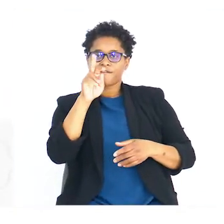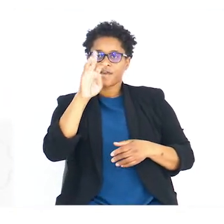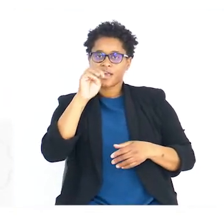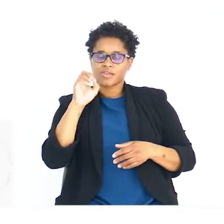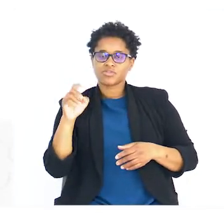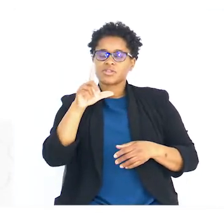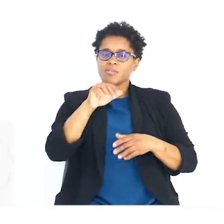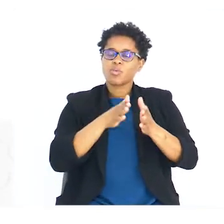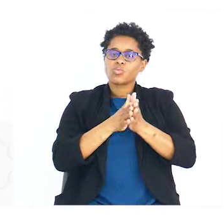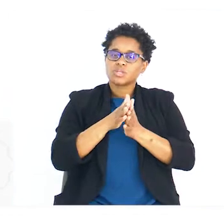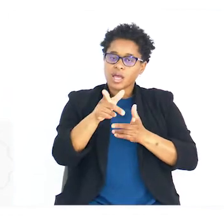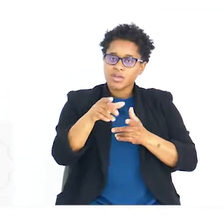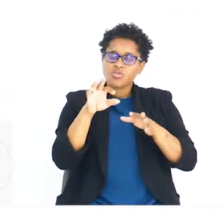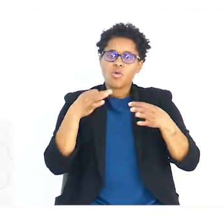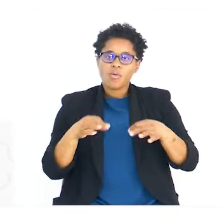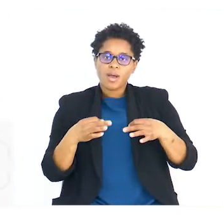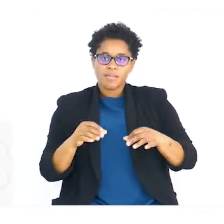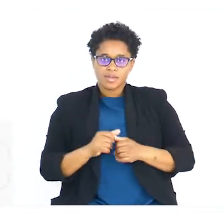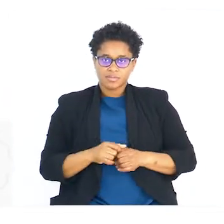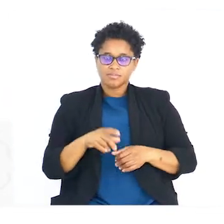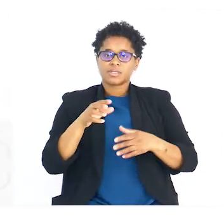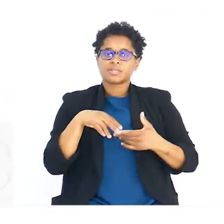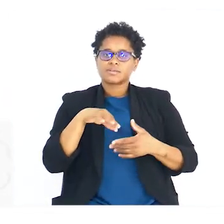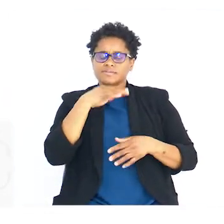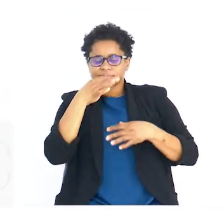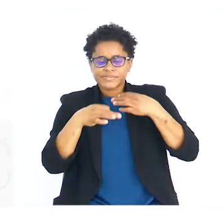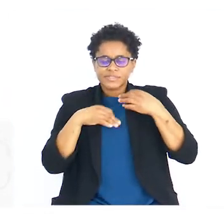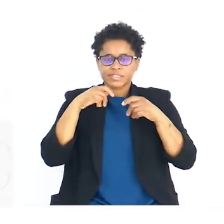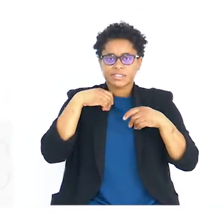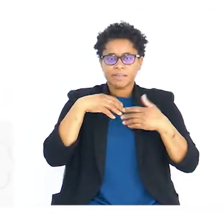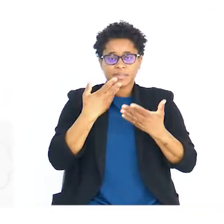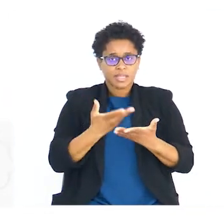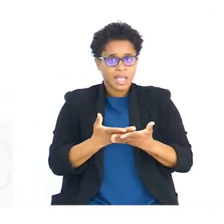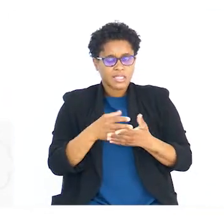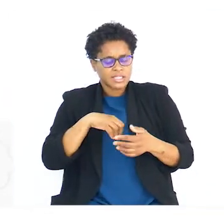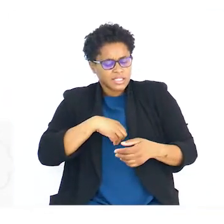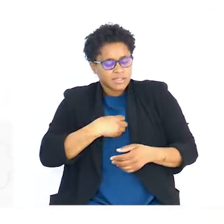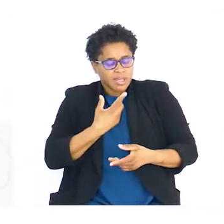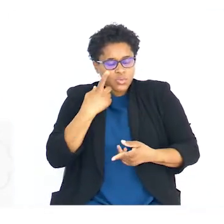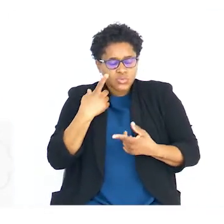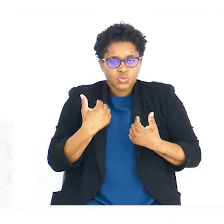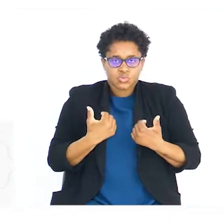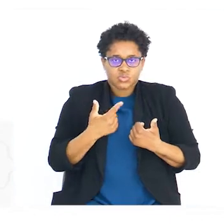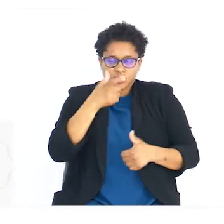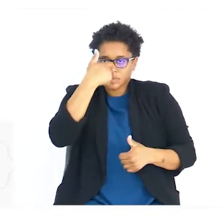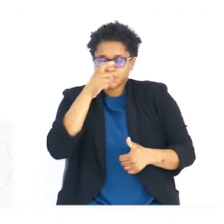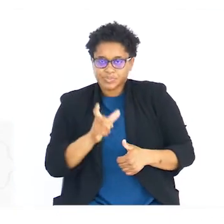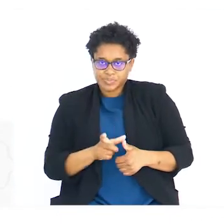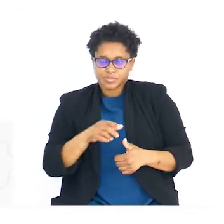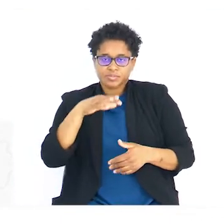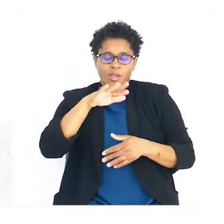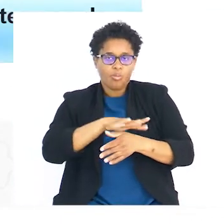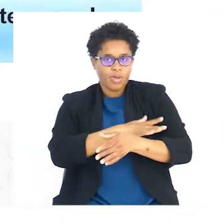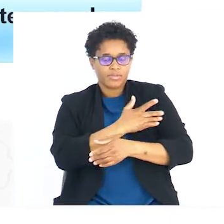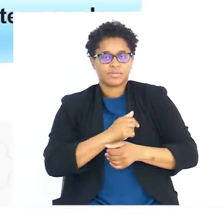e é usado normalmente para exprimir sentimentos ou emoções do sujeito